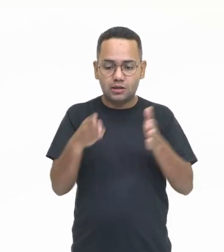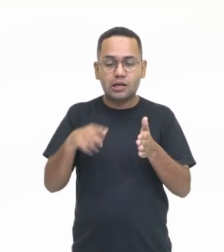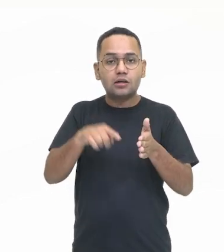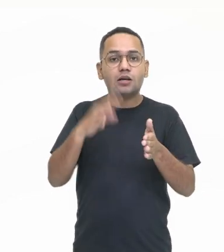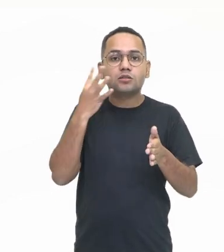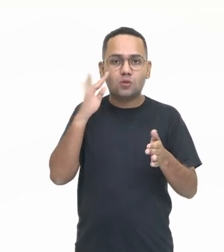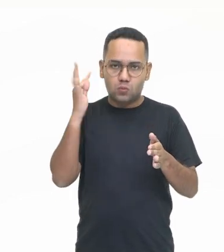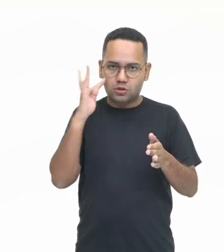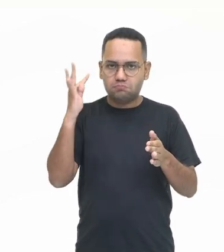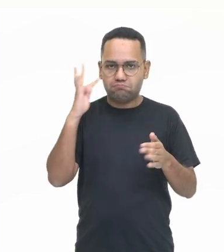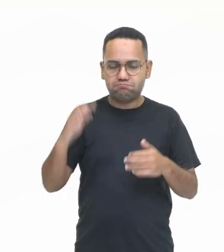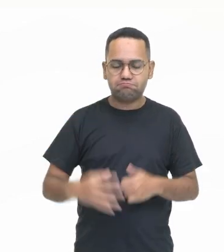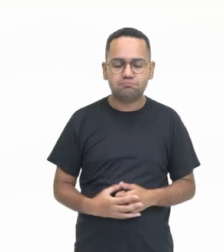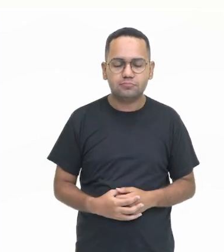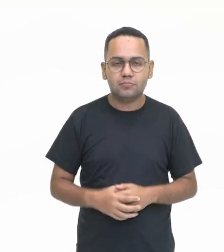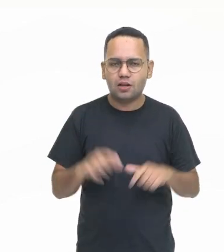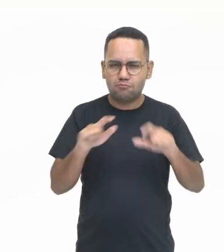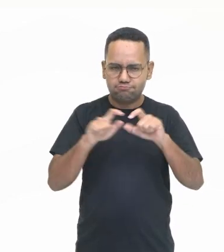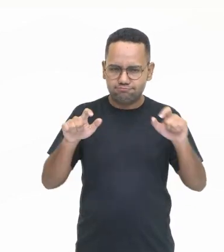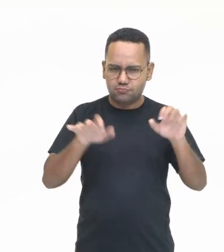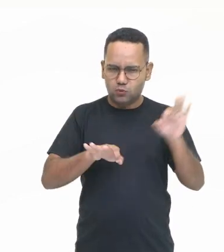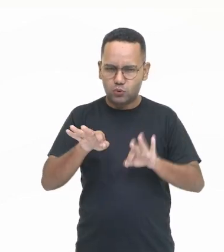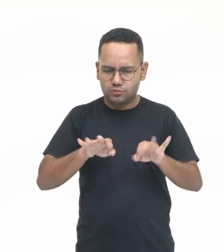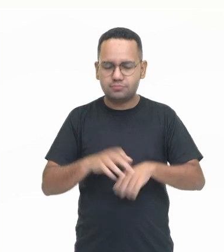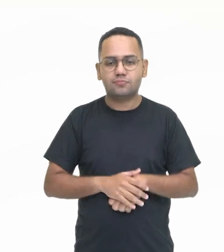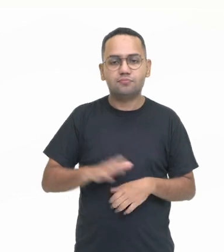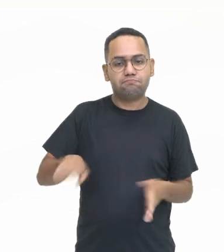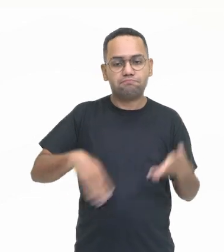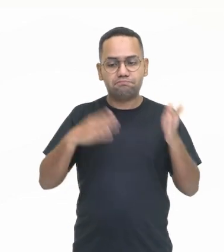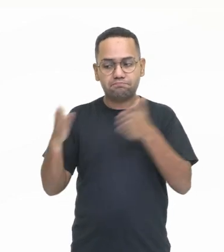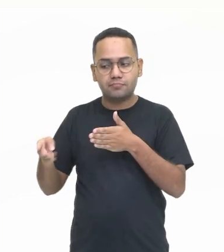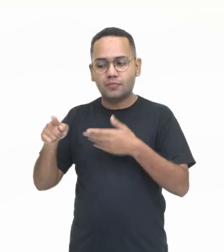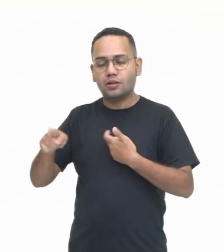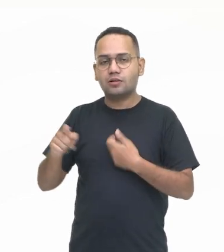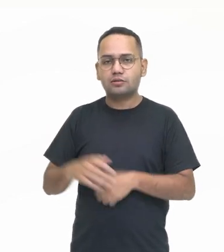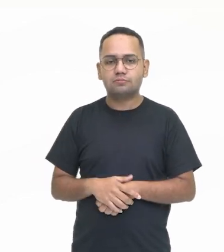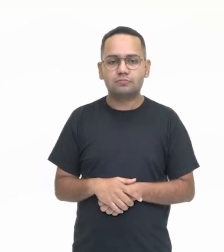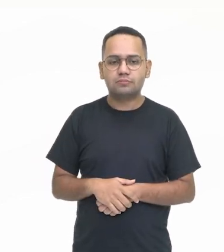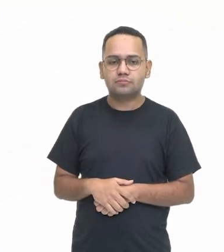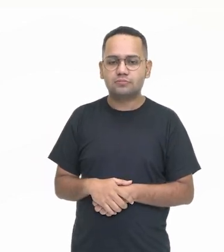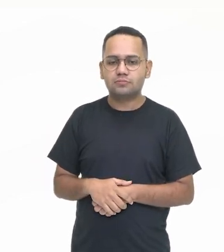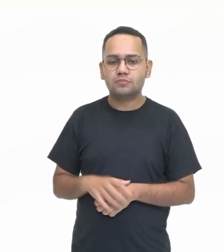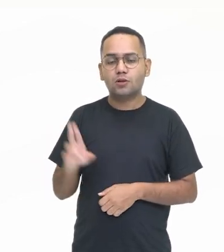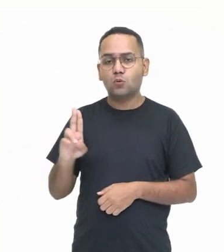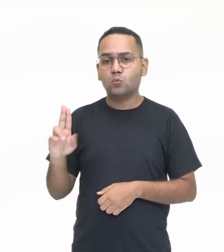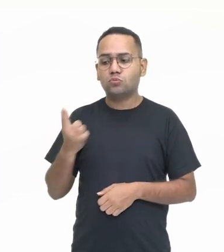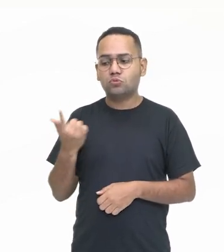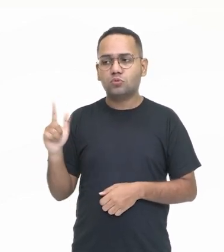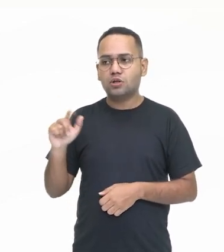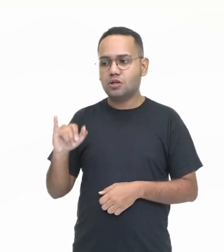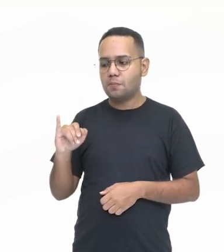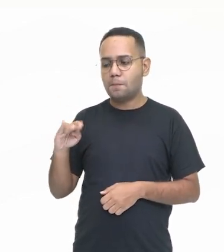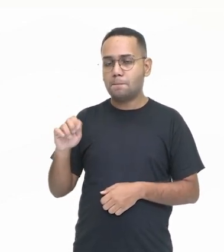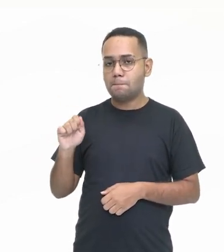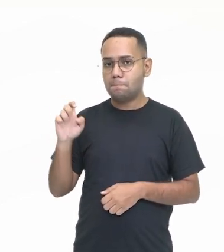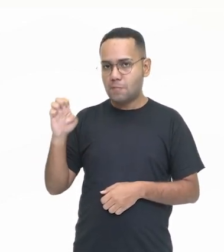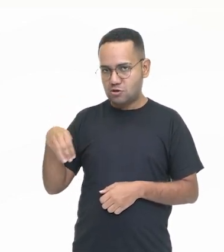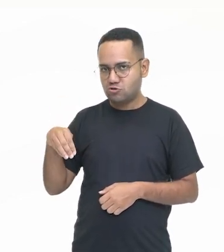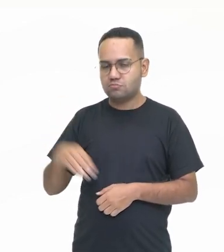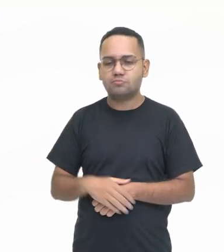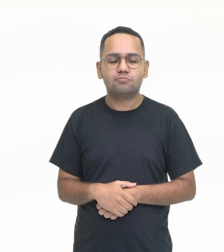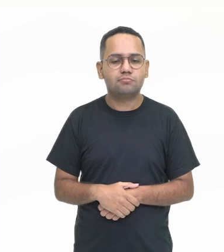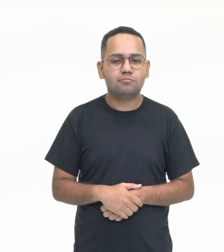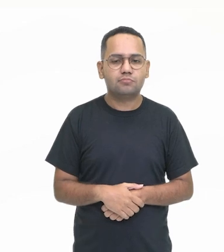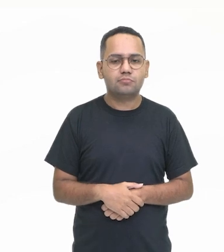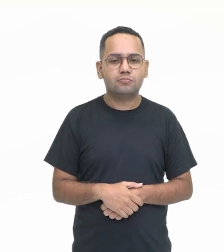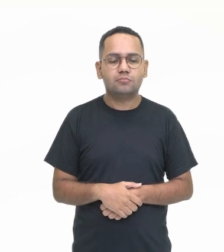tá? É a regrinha que compõe essa relação. E lá no conjunto B, nós temos um outro nome, né? Todos os